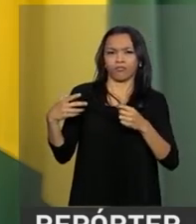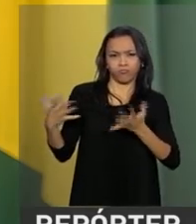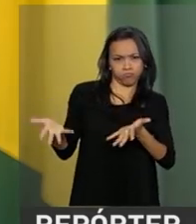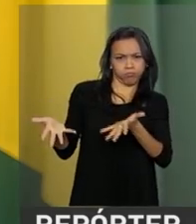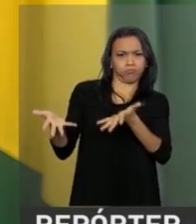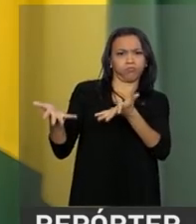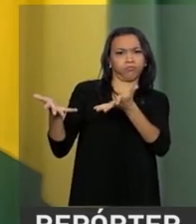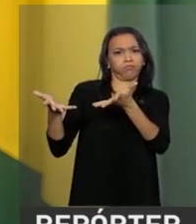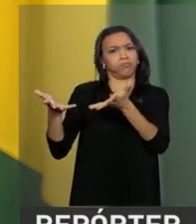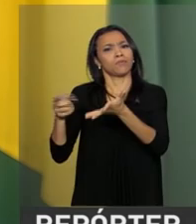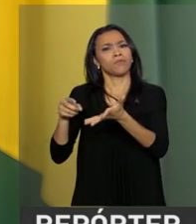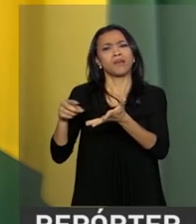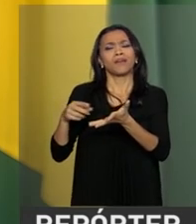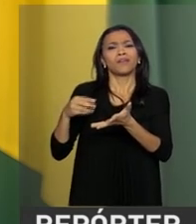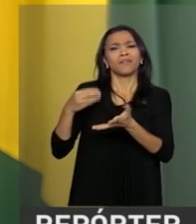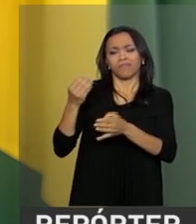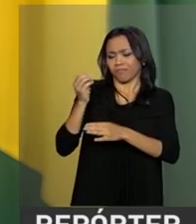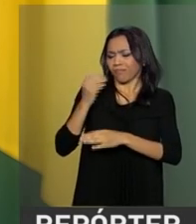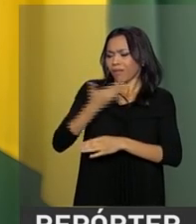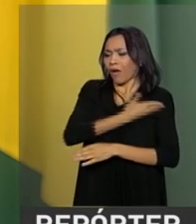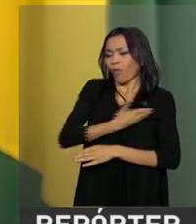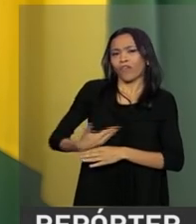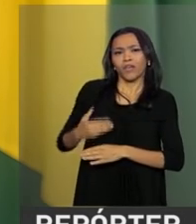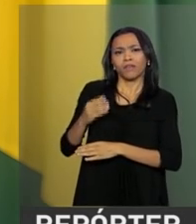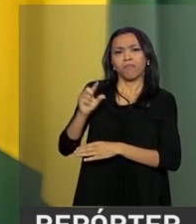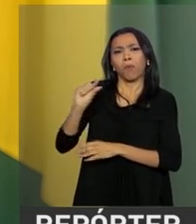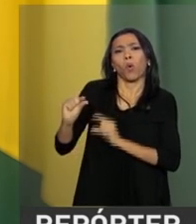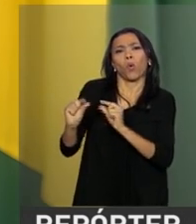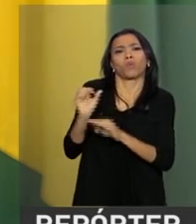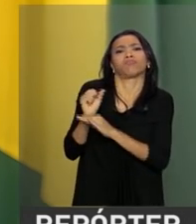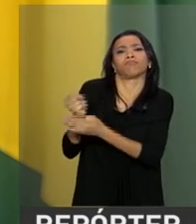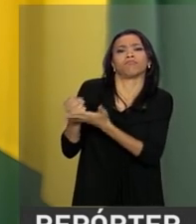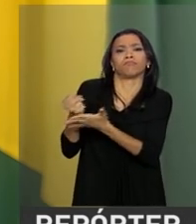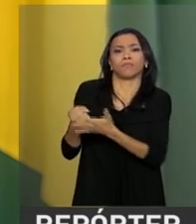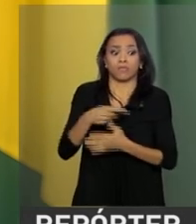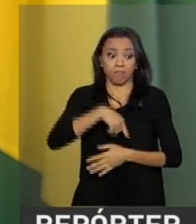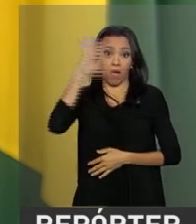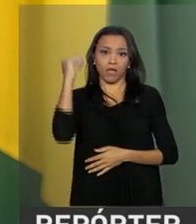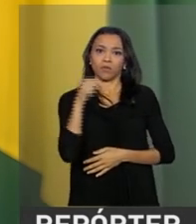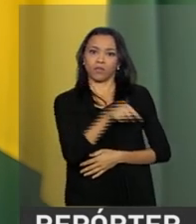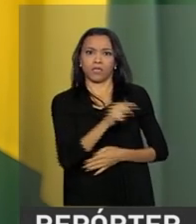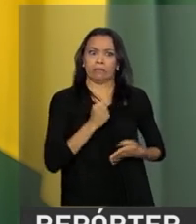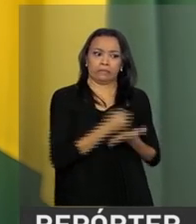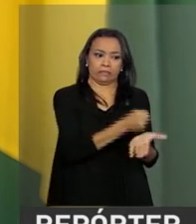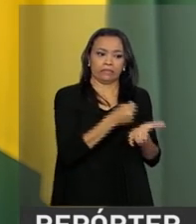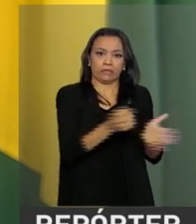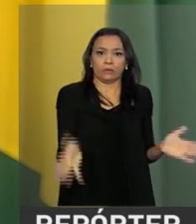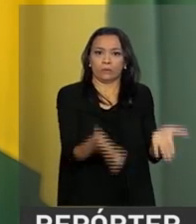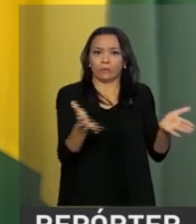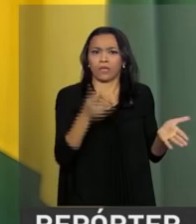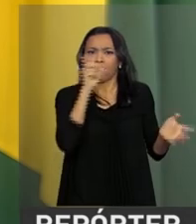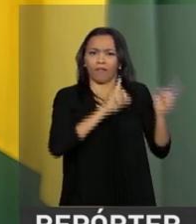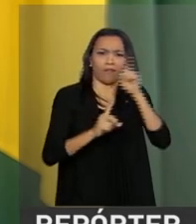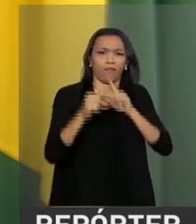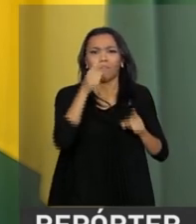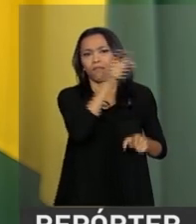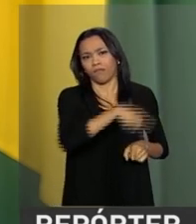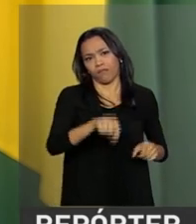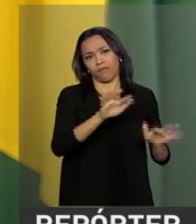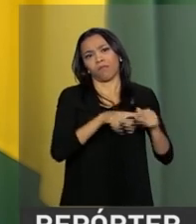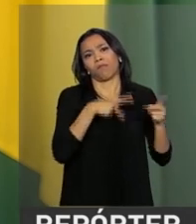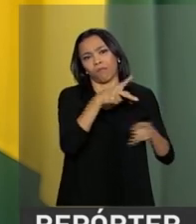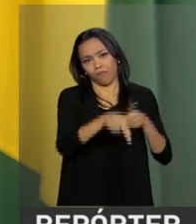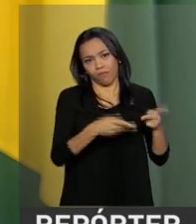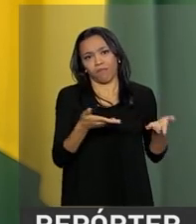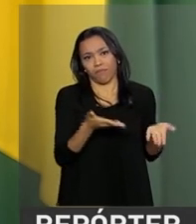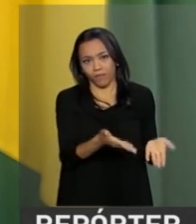brasileiro demandam muito menos a presença do Estado do que os segmentos mais frágeis. E entre os segmentos mais frágeis,